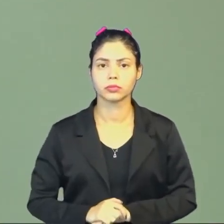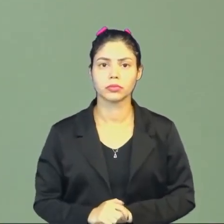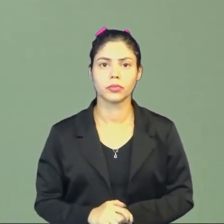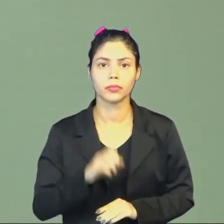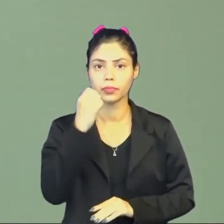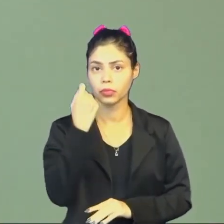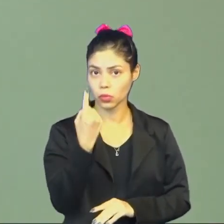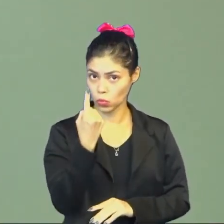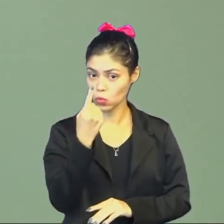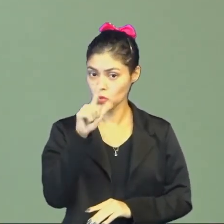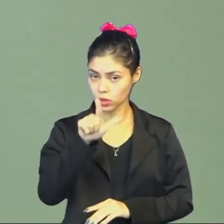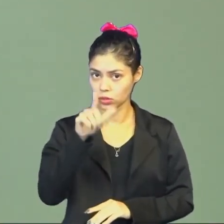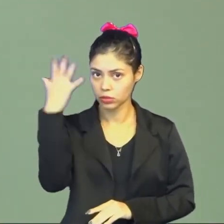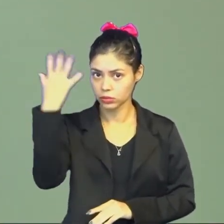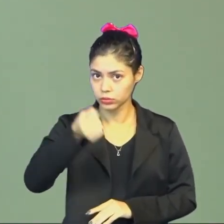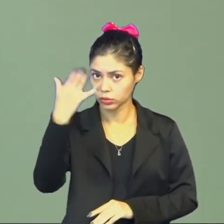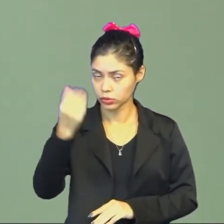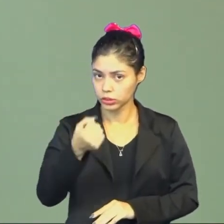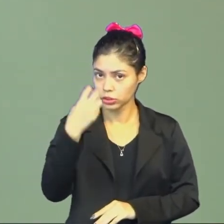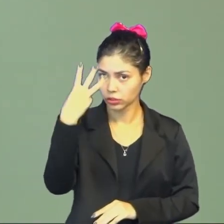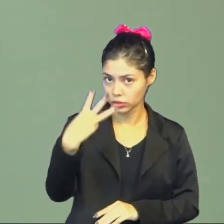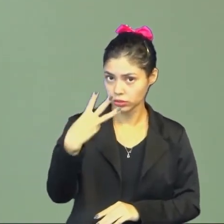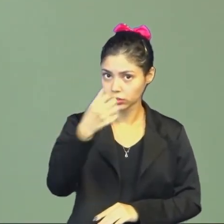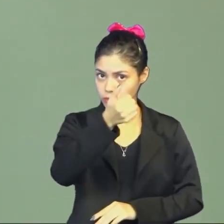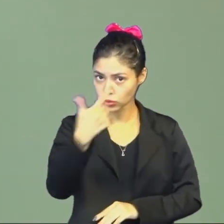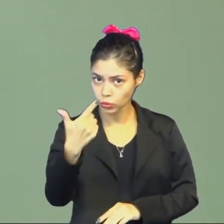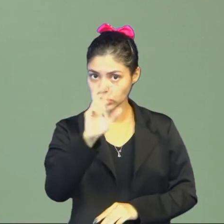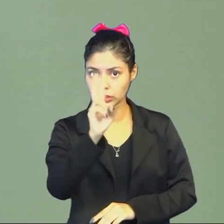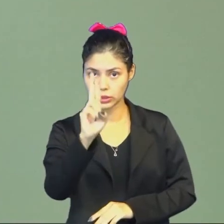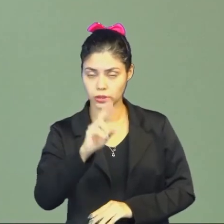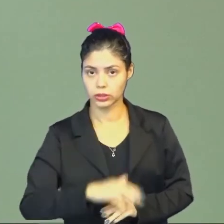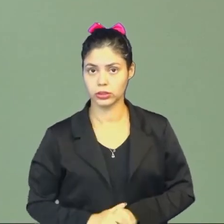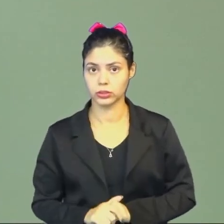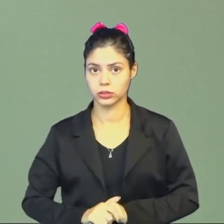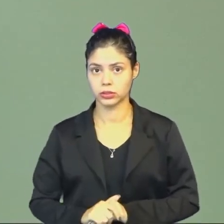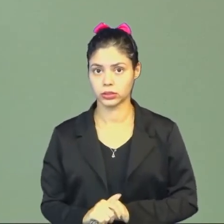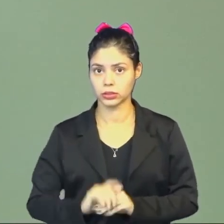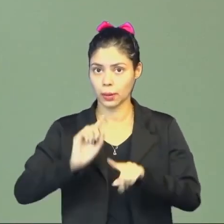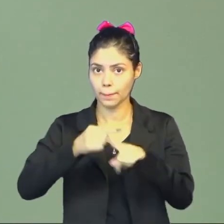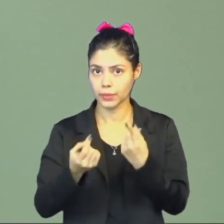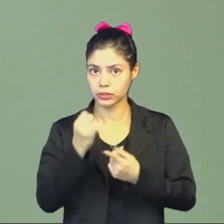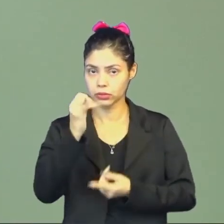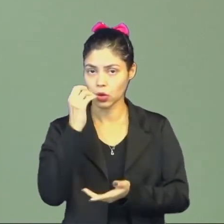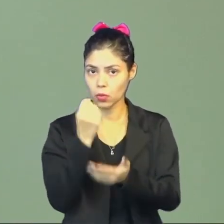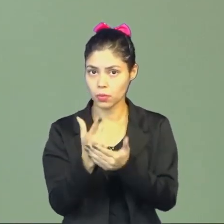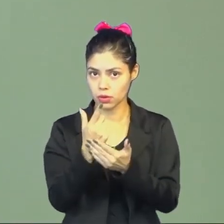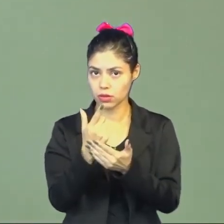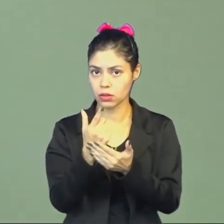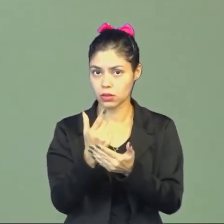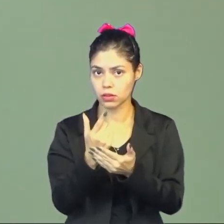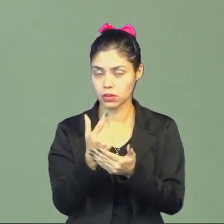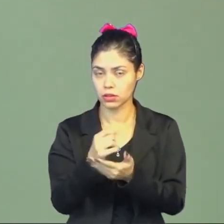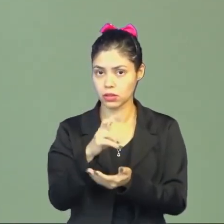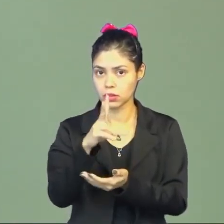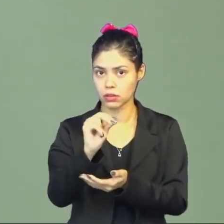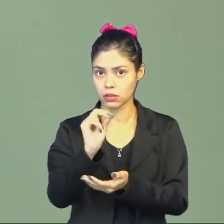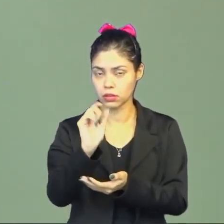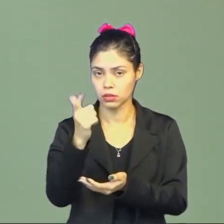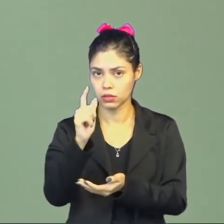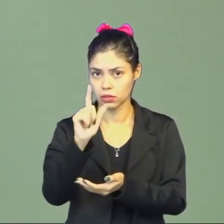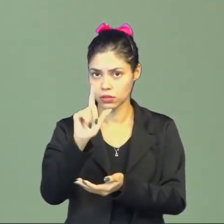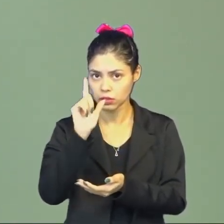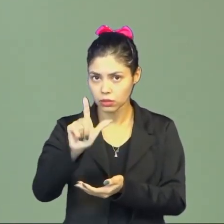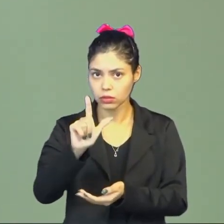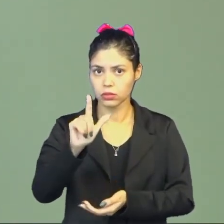o litro de leite, os 3 litros de leite está R$ 12. Mas se você comprar 50 litros de